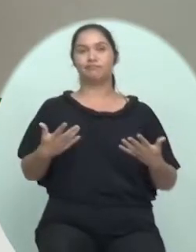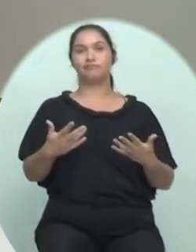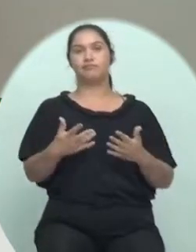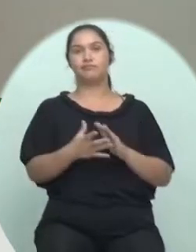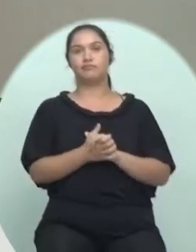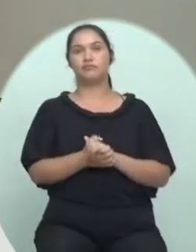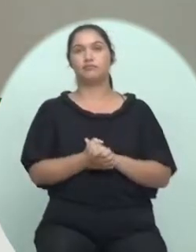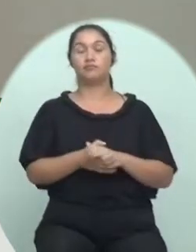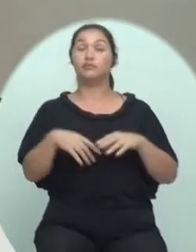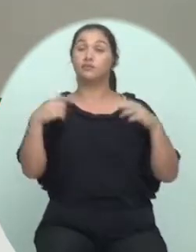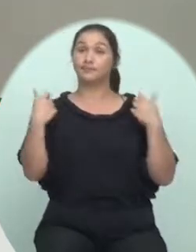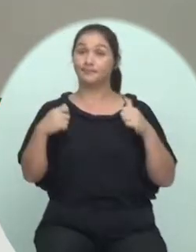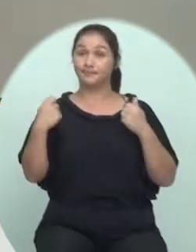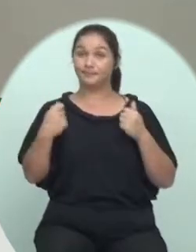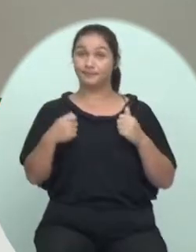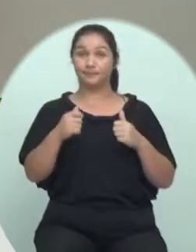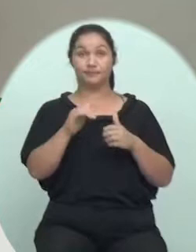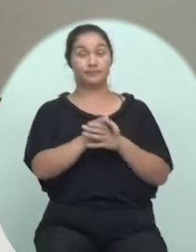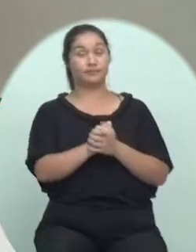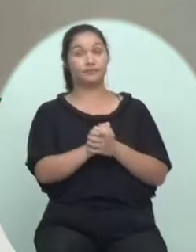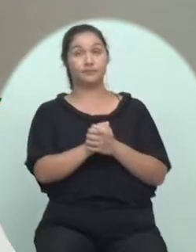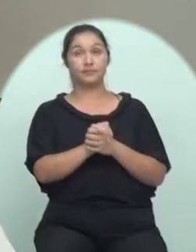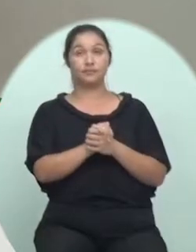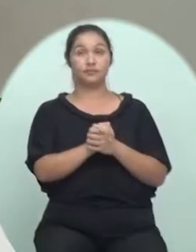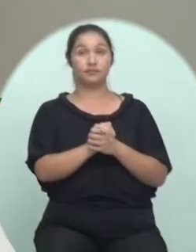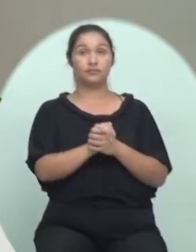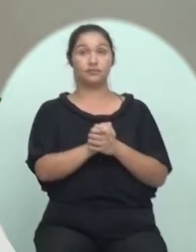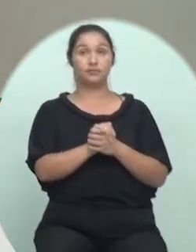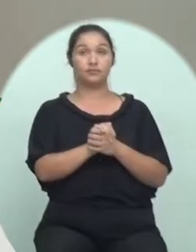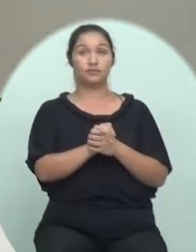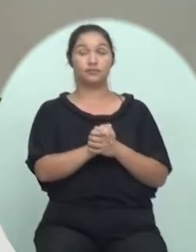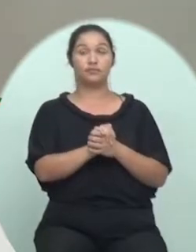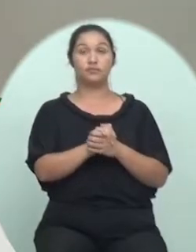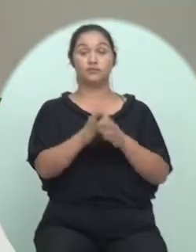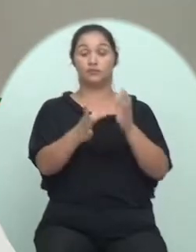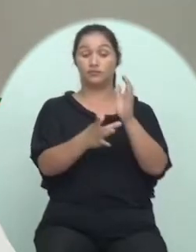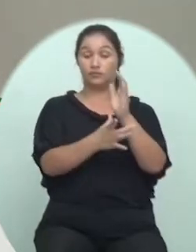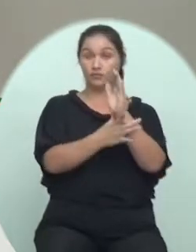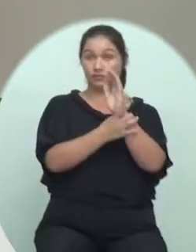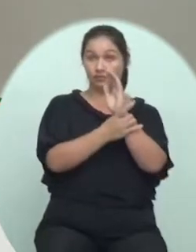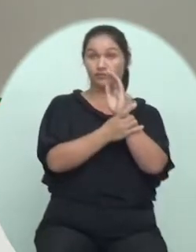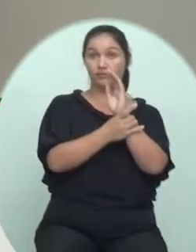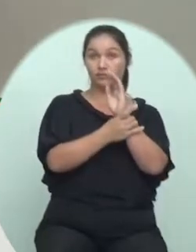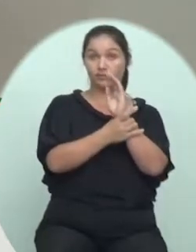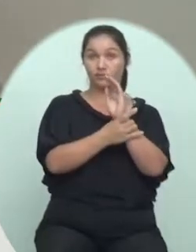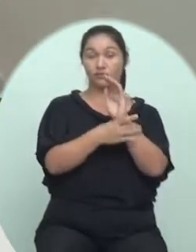a sua manutenção, né, e a sua garantia seja cumprida. Então,